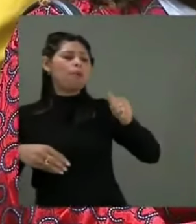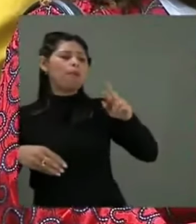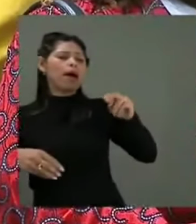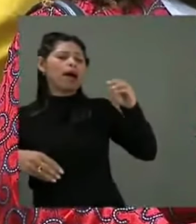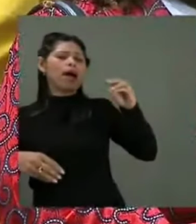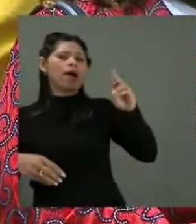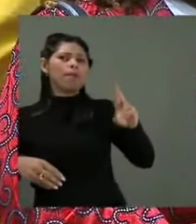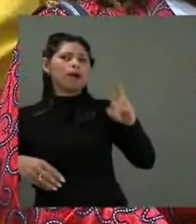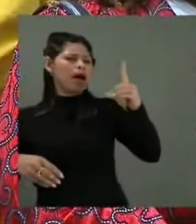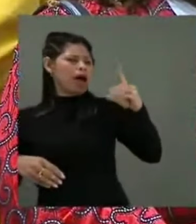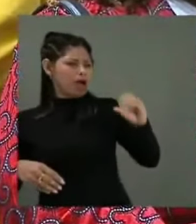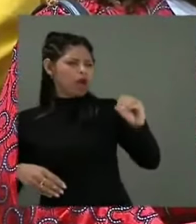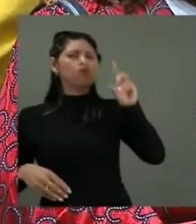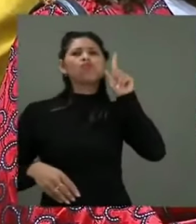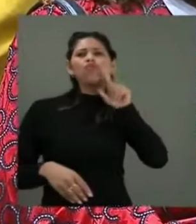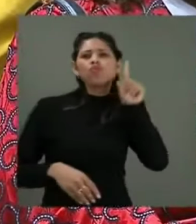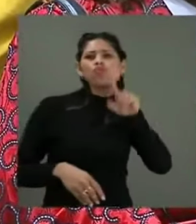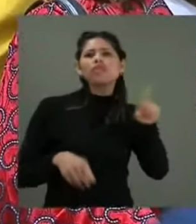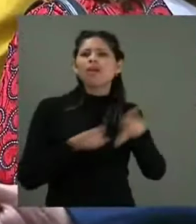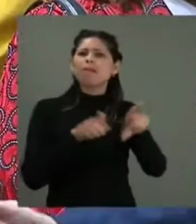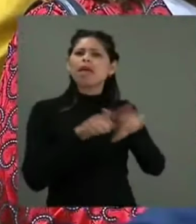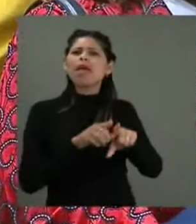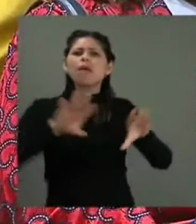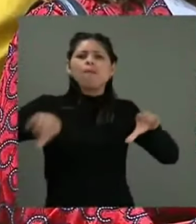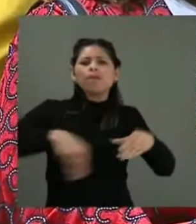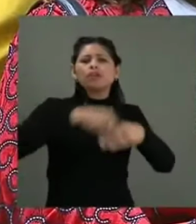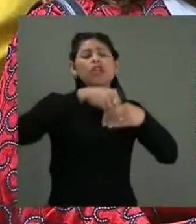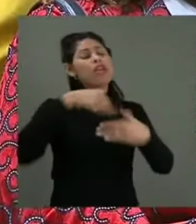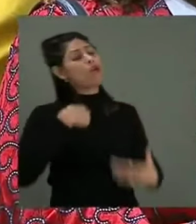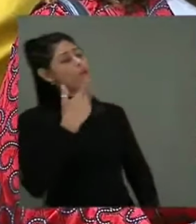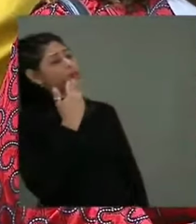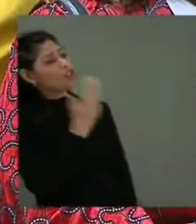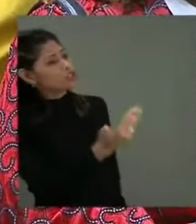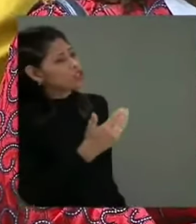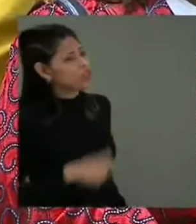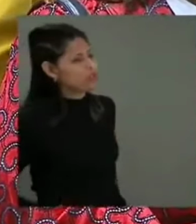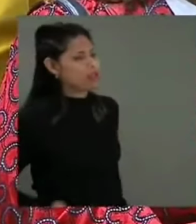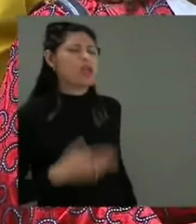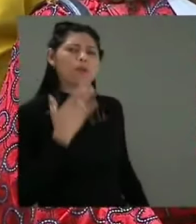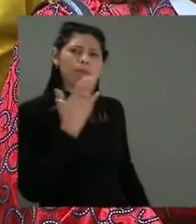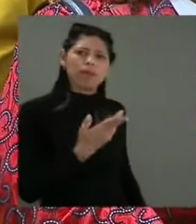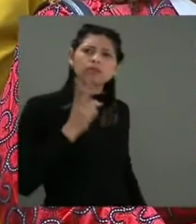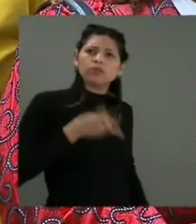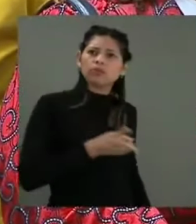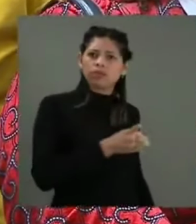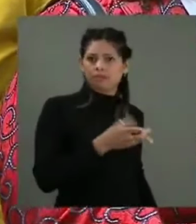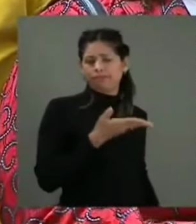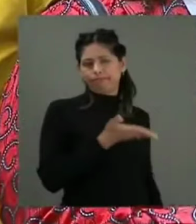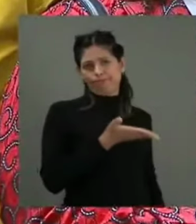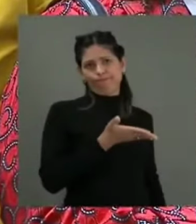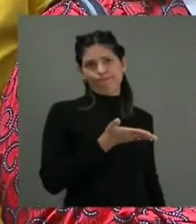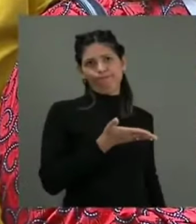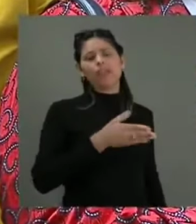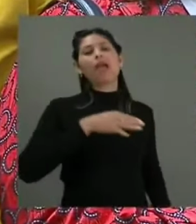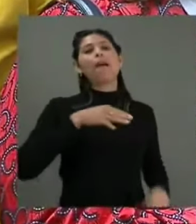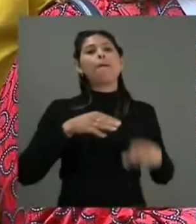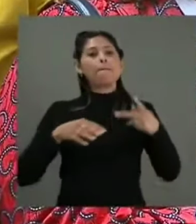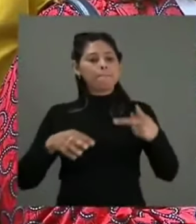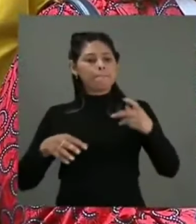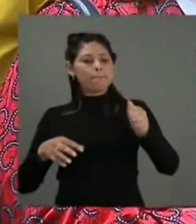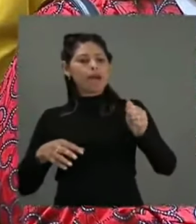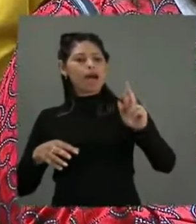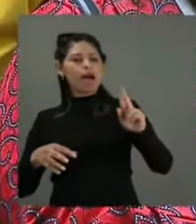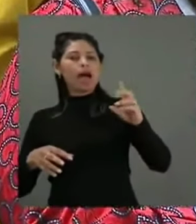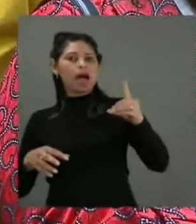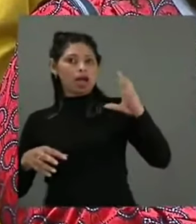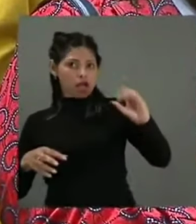não coloca nos parênteses mestiços? Foi o que eu pedi, é o que eu peço. Pardo é mestiço?